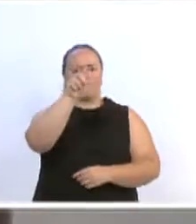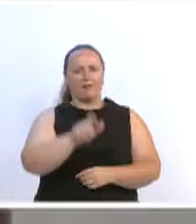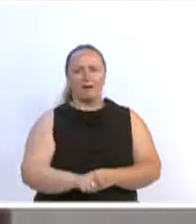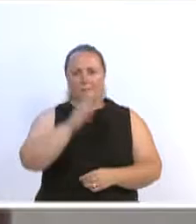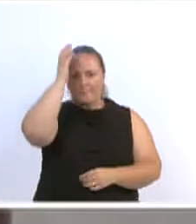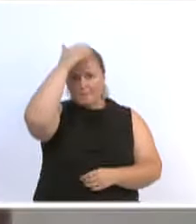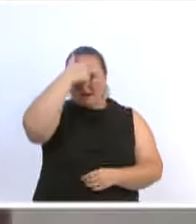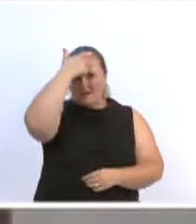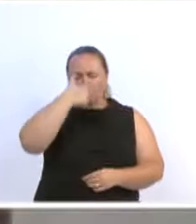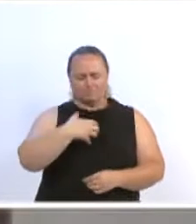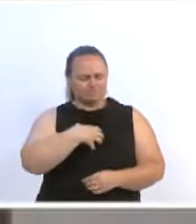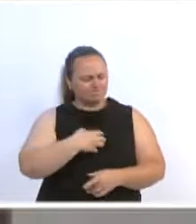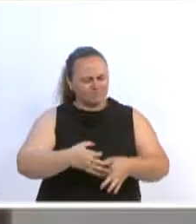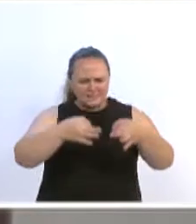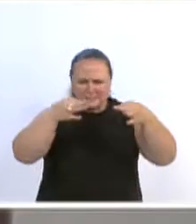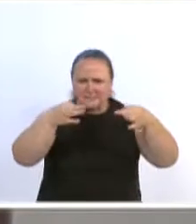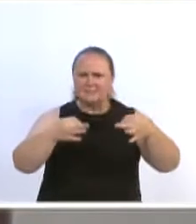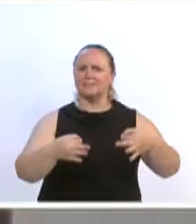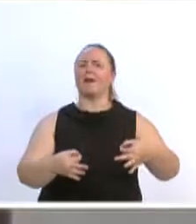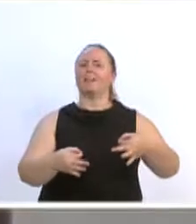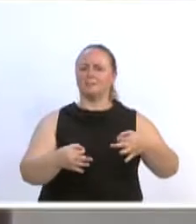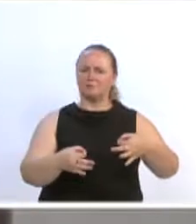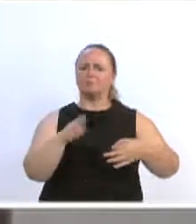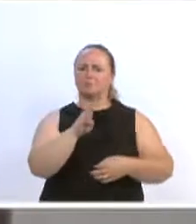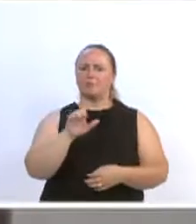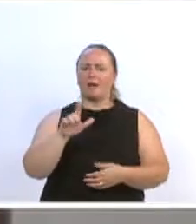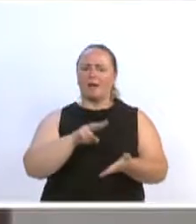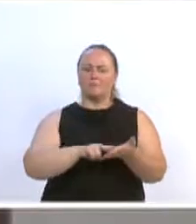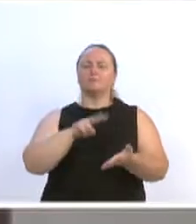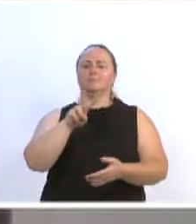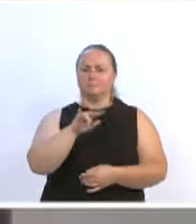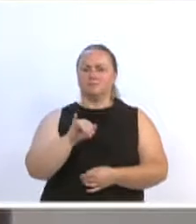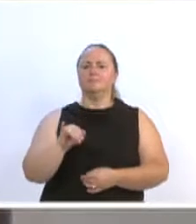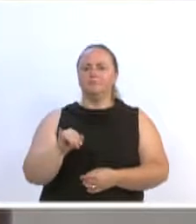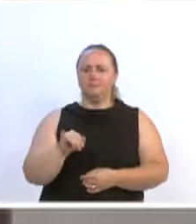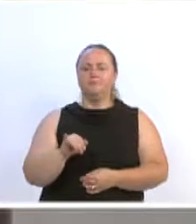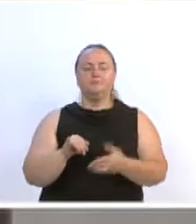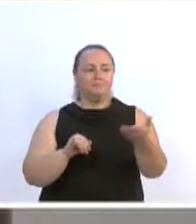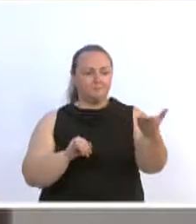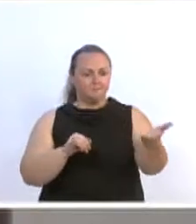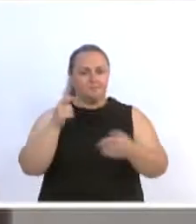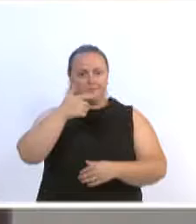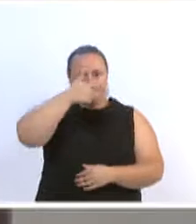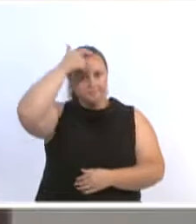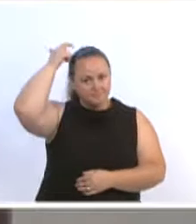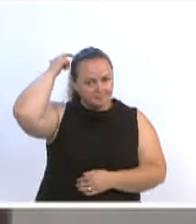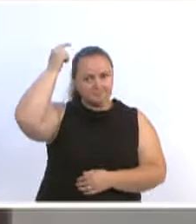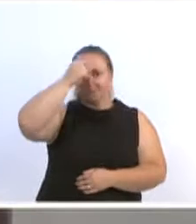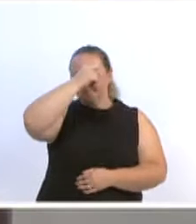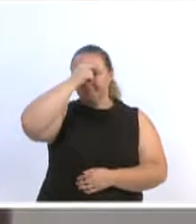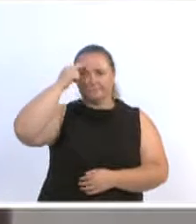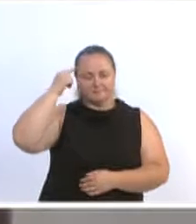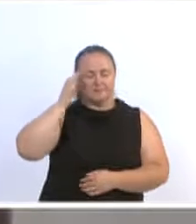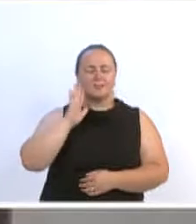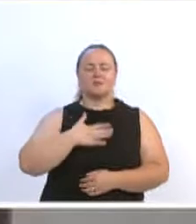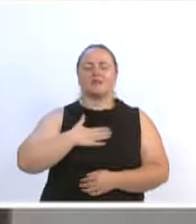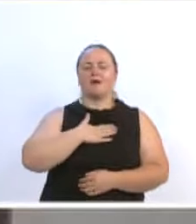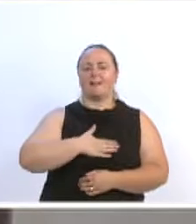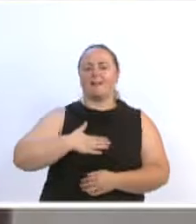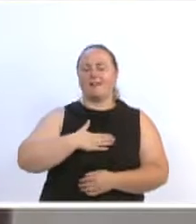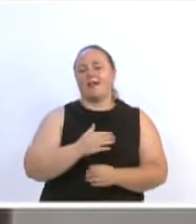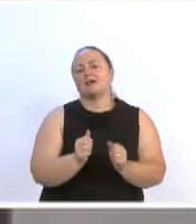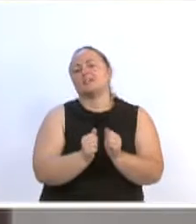certando aqui do lado dele como eu e esse extremo prazer trabalhar com o adriano também o próprio marcos da rosa tivemos o prazer de trabalhar